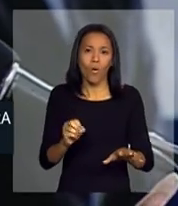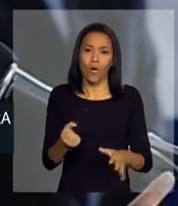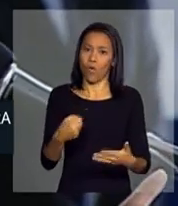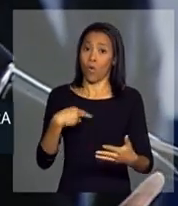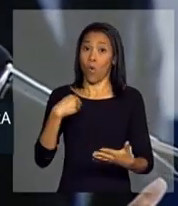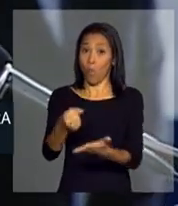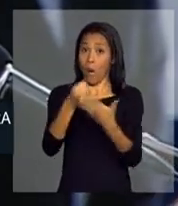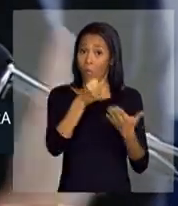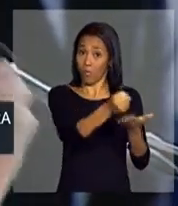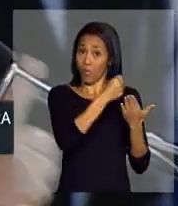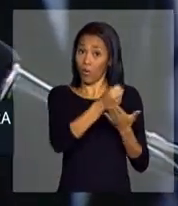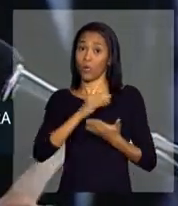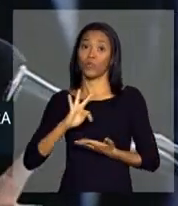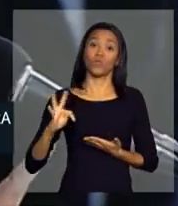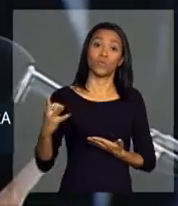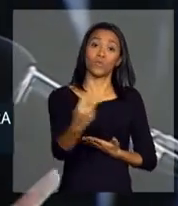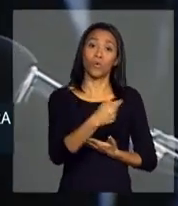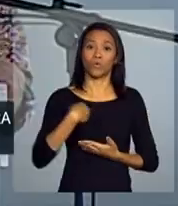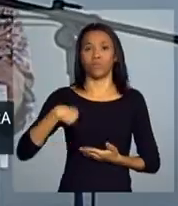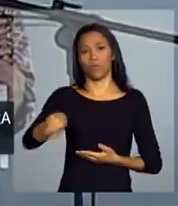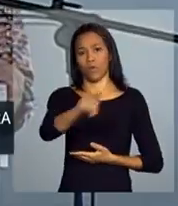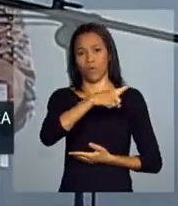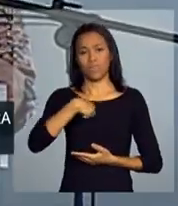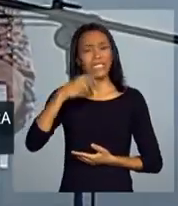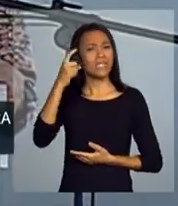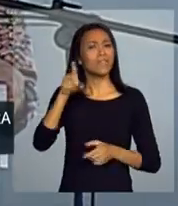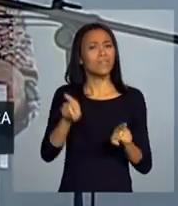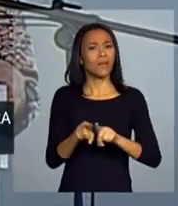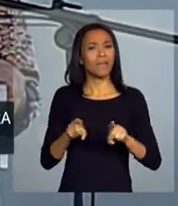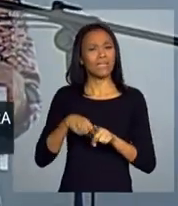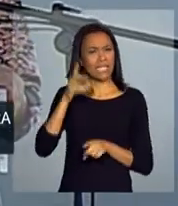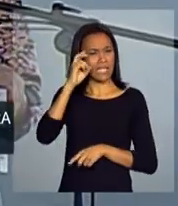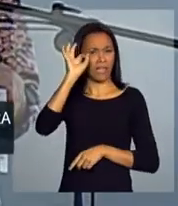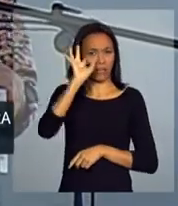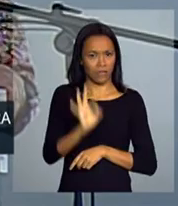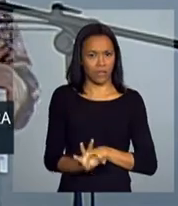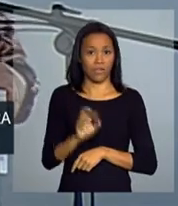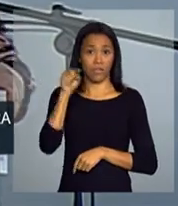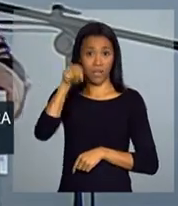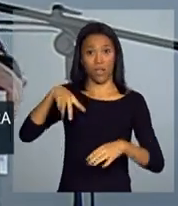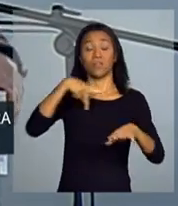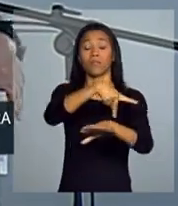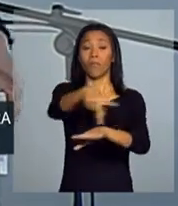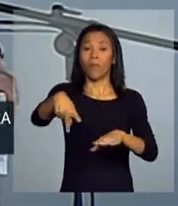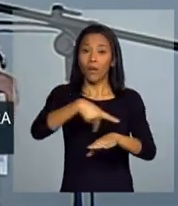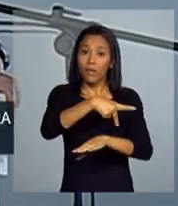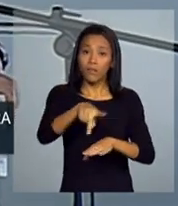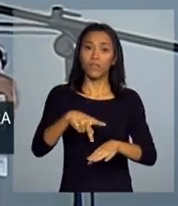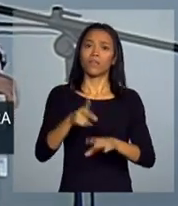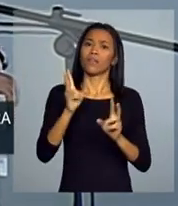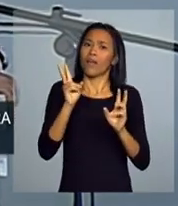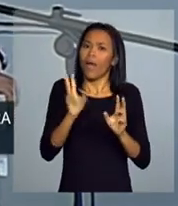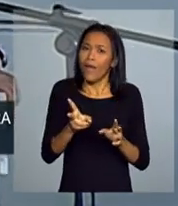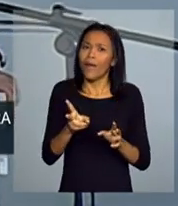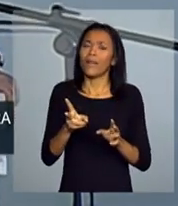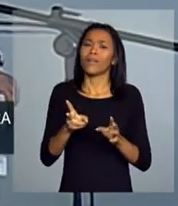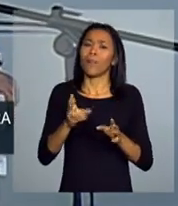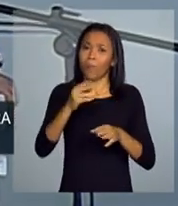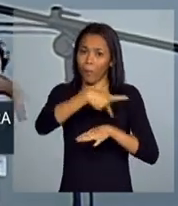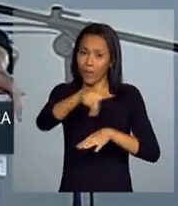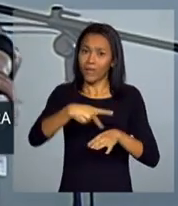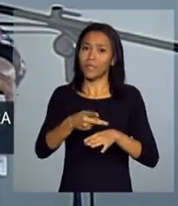todos nós, com a certeza de que esse país é um país que está no caminho